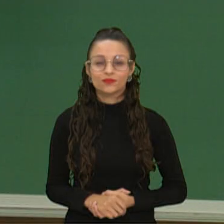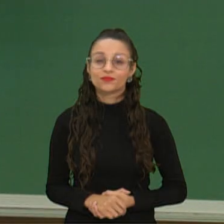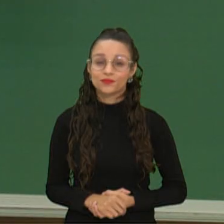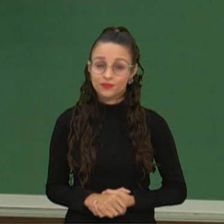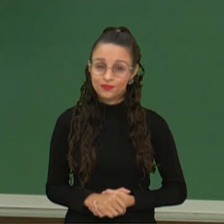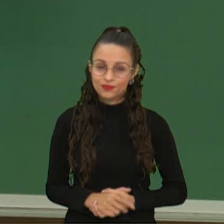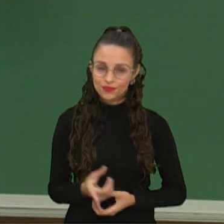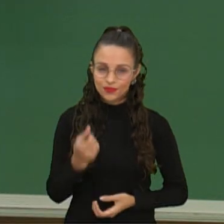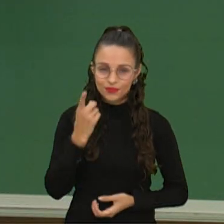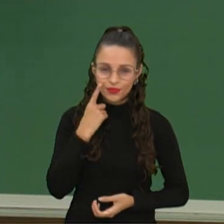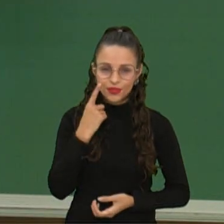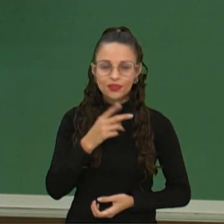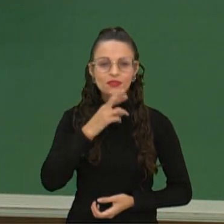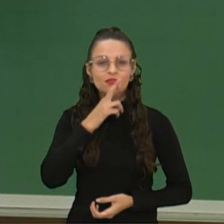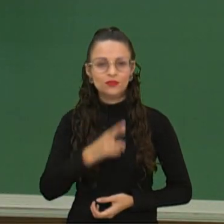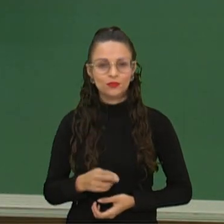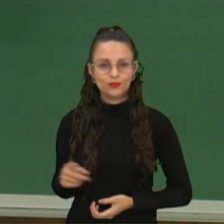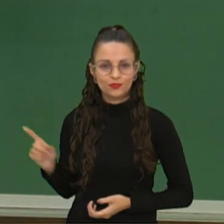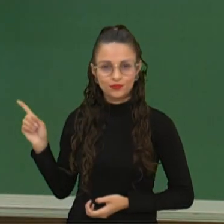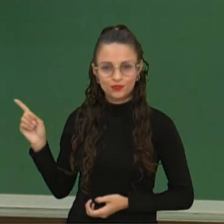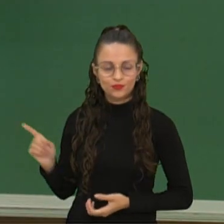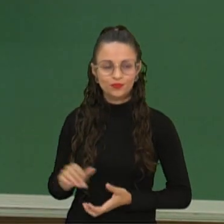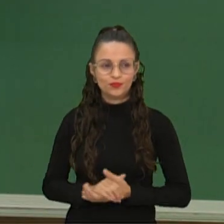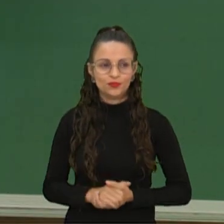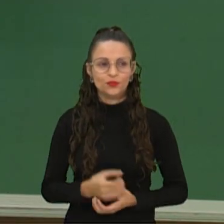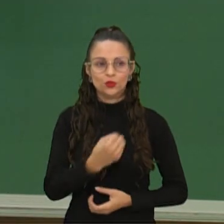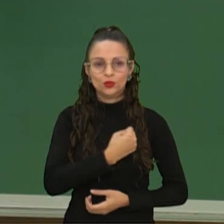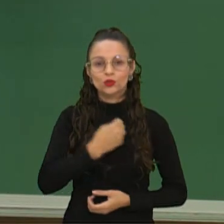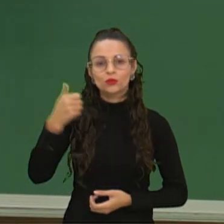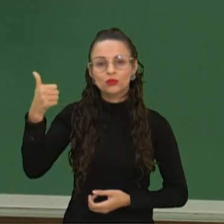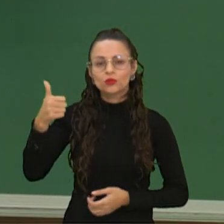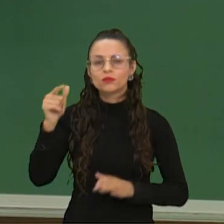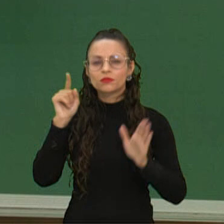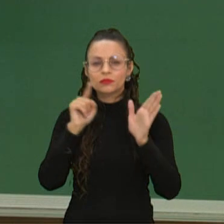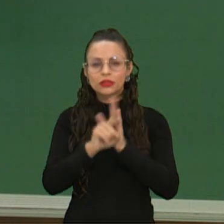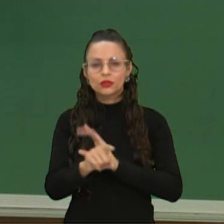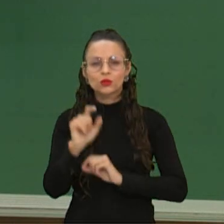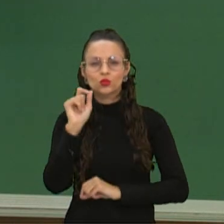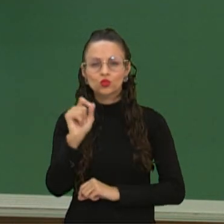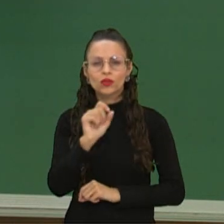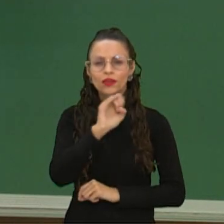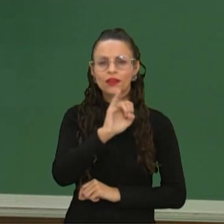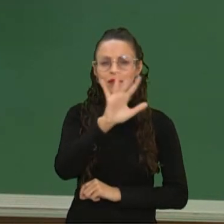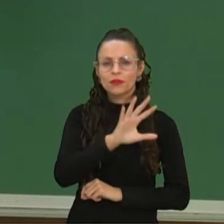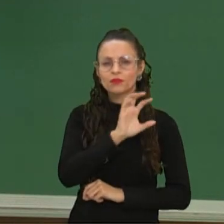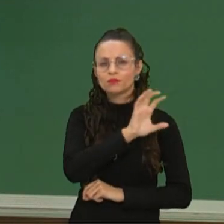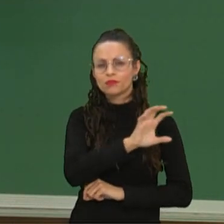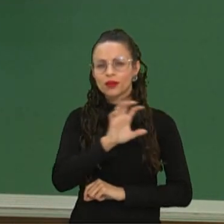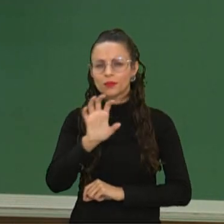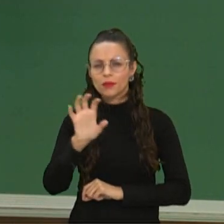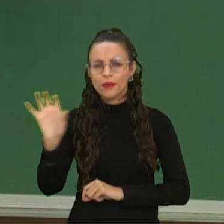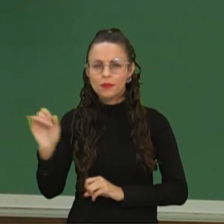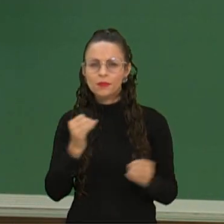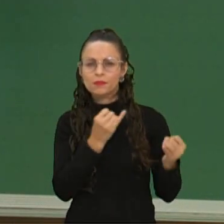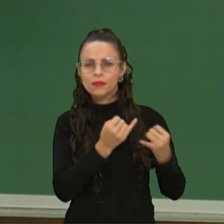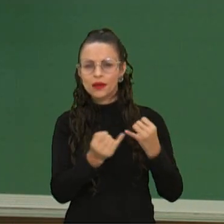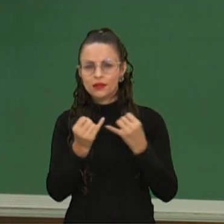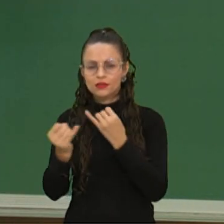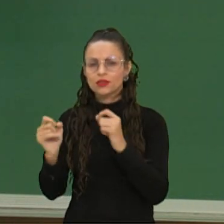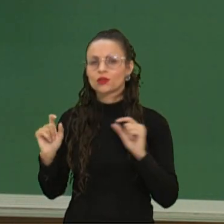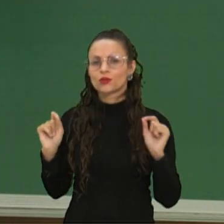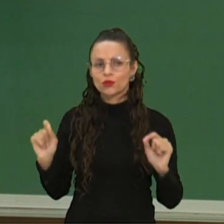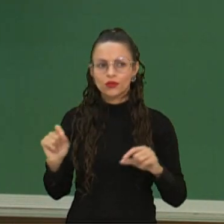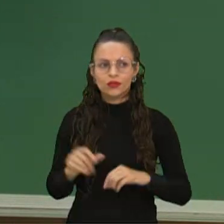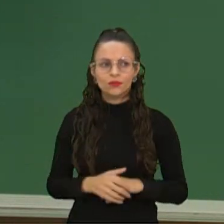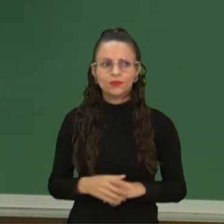Então vamos ver as nossas respostas, olha só. Na número 1 eu perguntei o que os três anúncios aqui têm em comum. Então eu botei aqui o seguinte, olha.